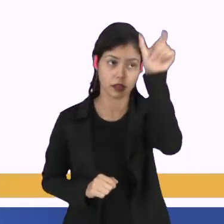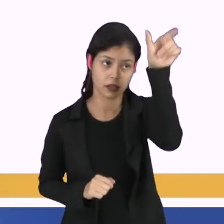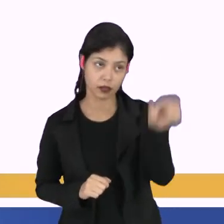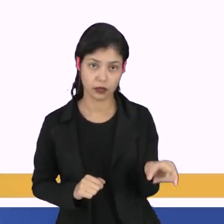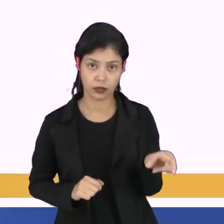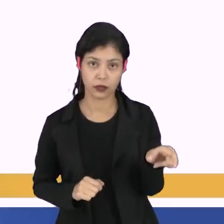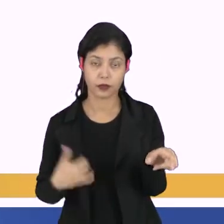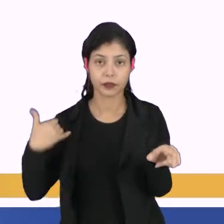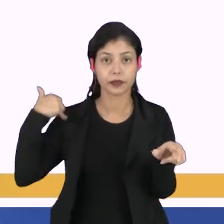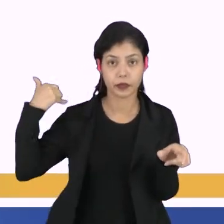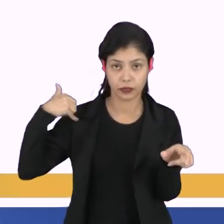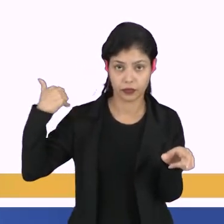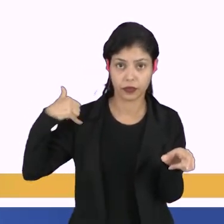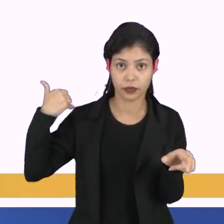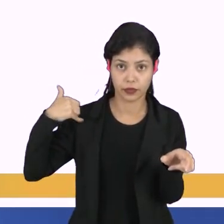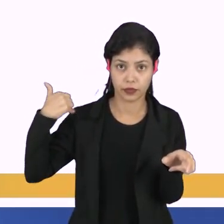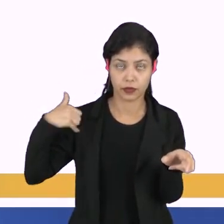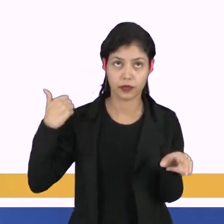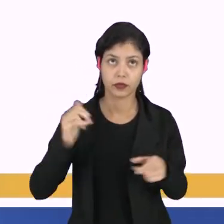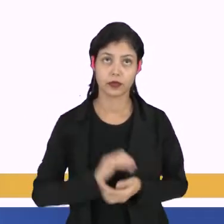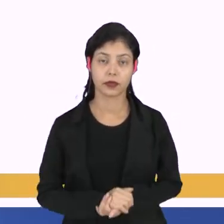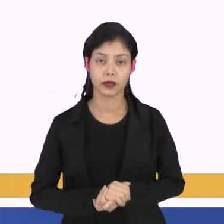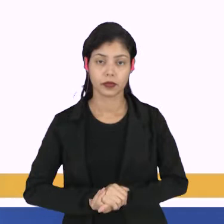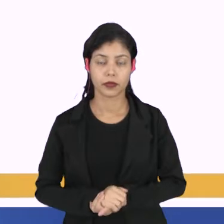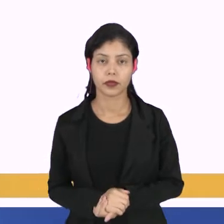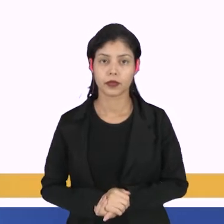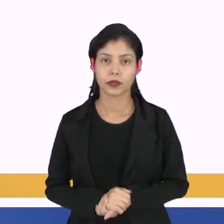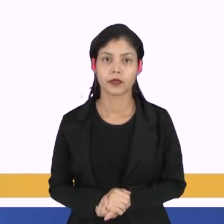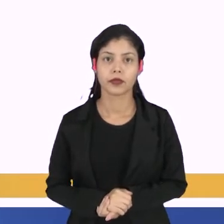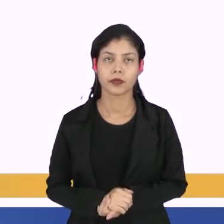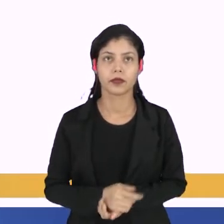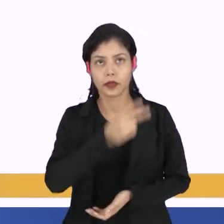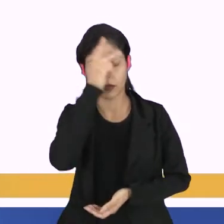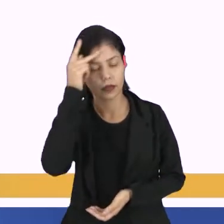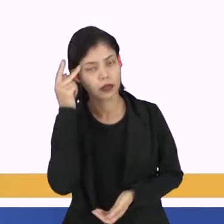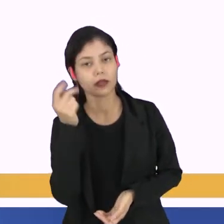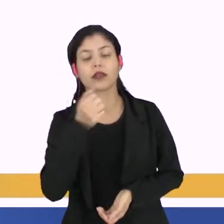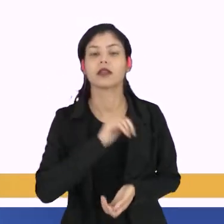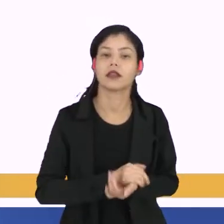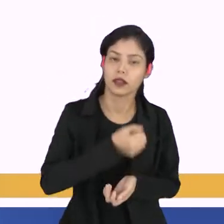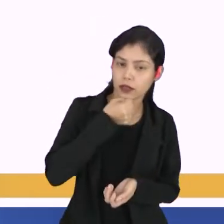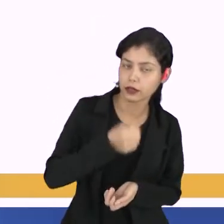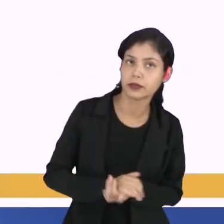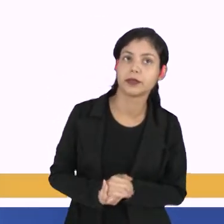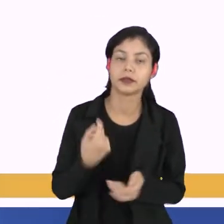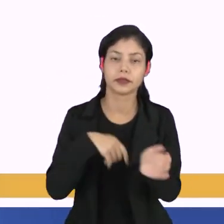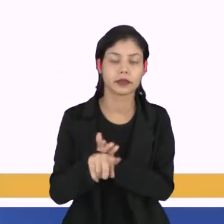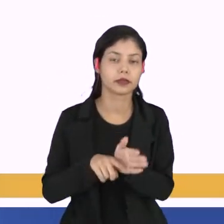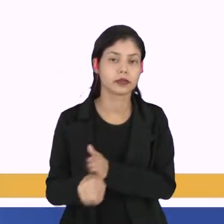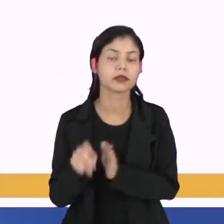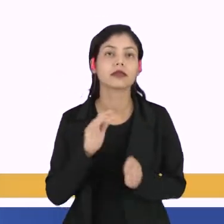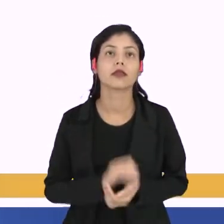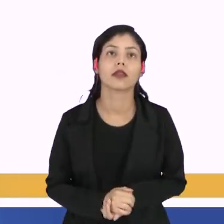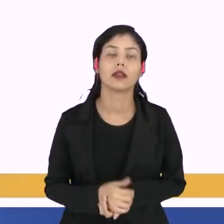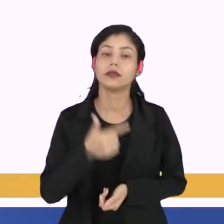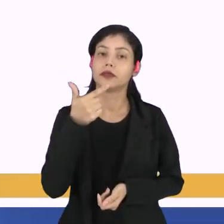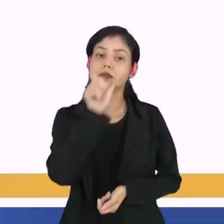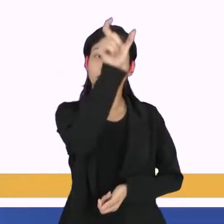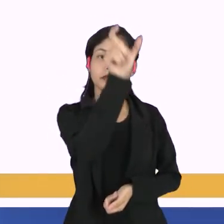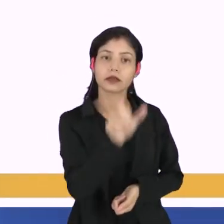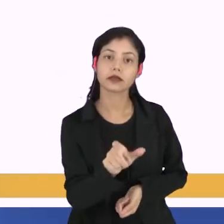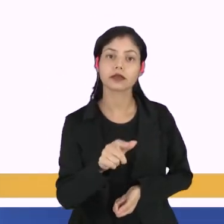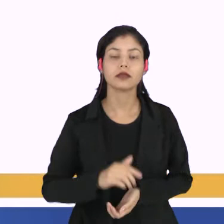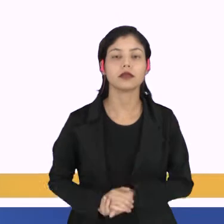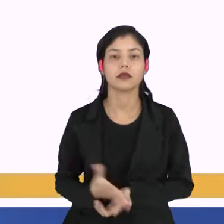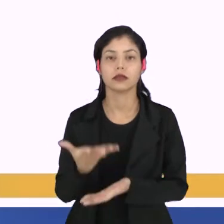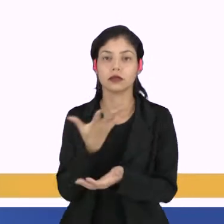coluna, nós temos os valores das idades dessa pesquisa, das pessoas que participaram dessa pesquisa. E na segunda coluna, o